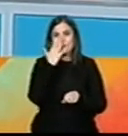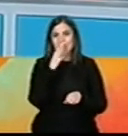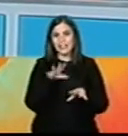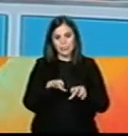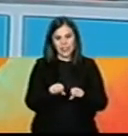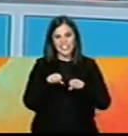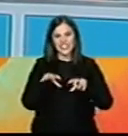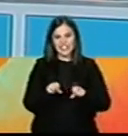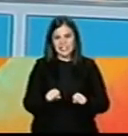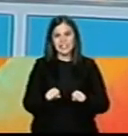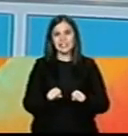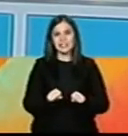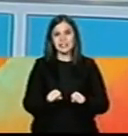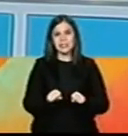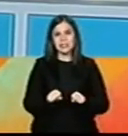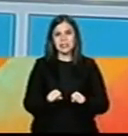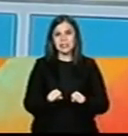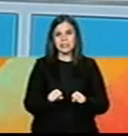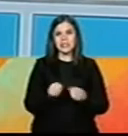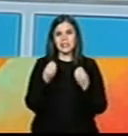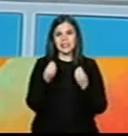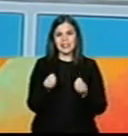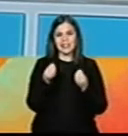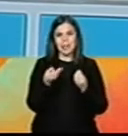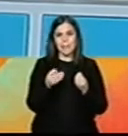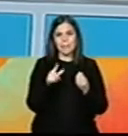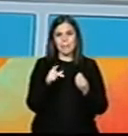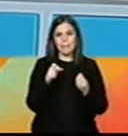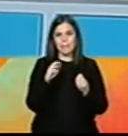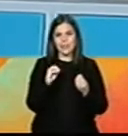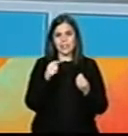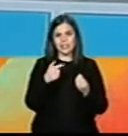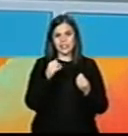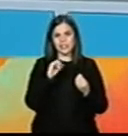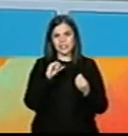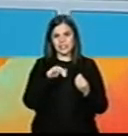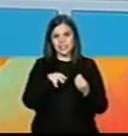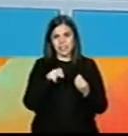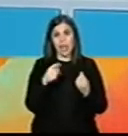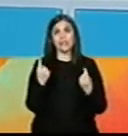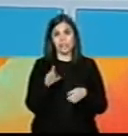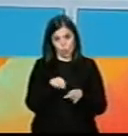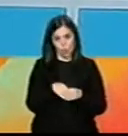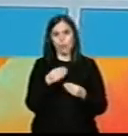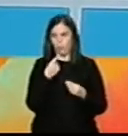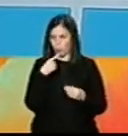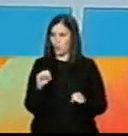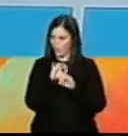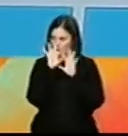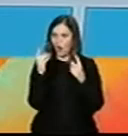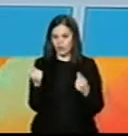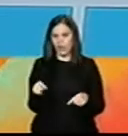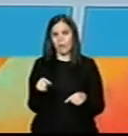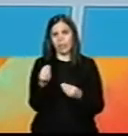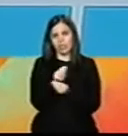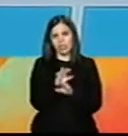plasticina. Eu não sei, eu acho que ainda se usa plasticina. Ainda se usa plasticina. Então não usa plasticina. Sério? E